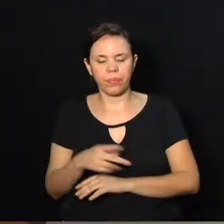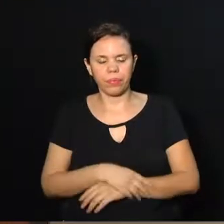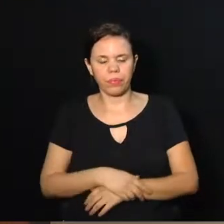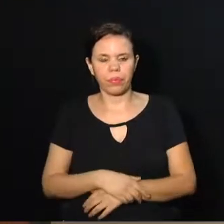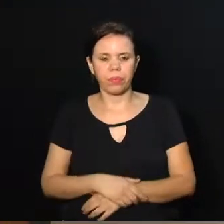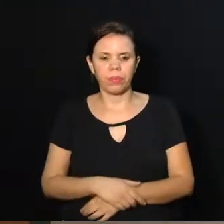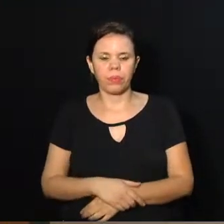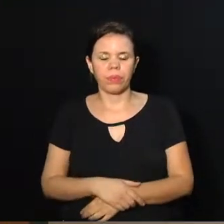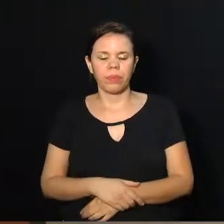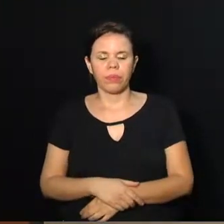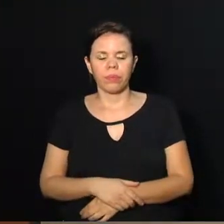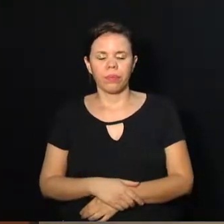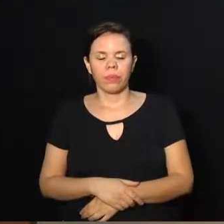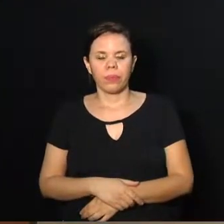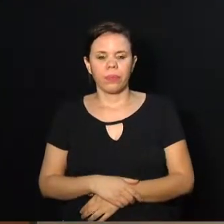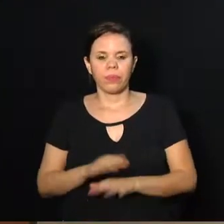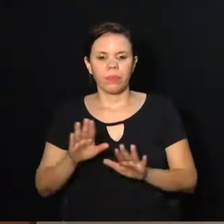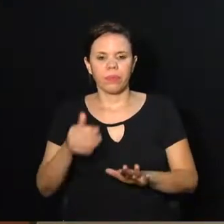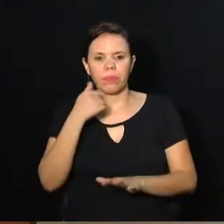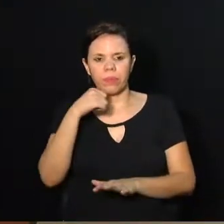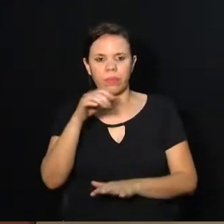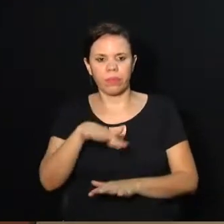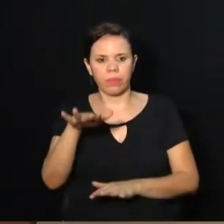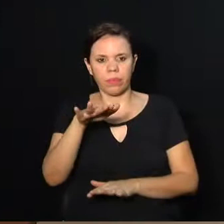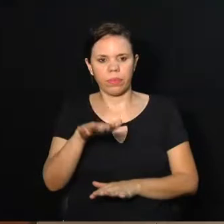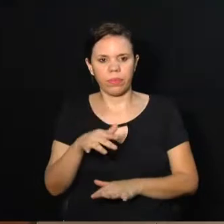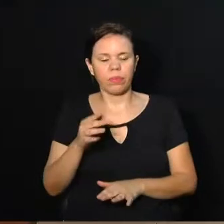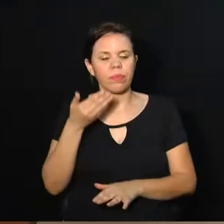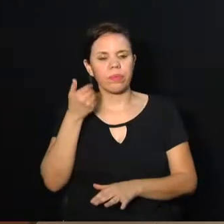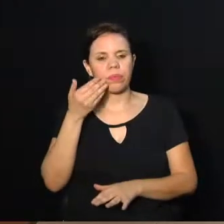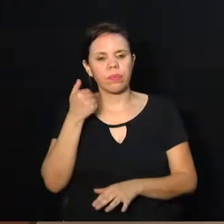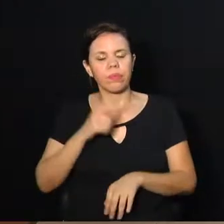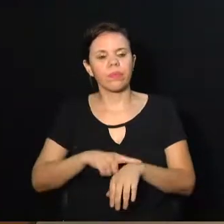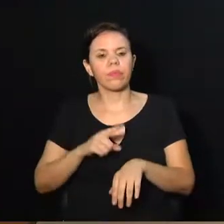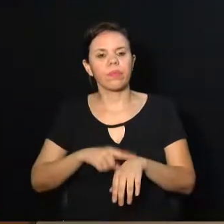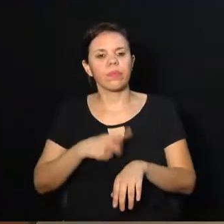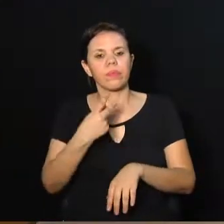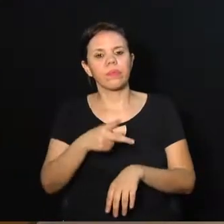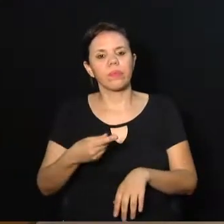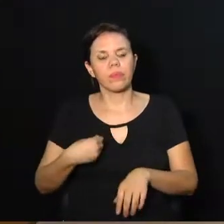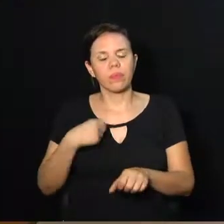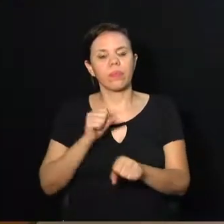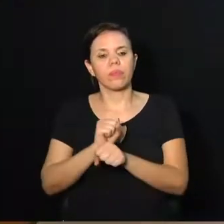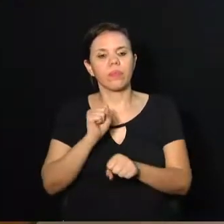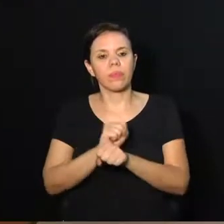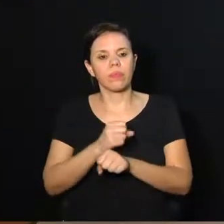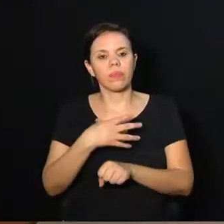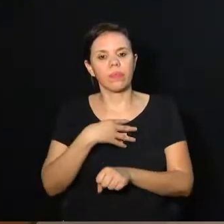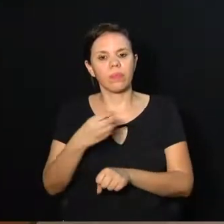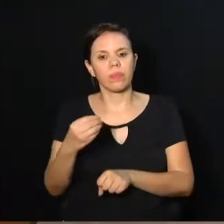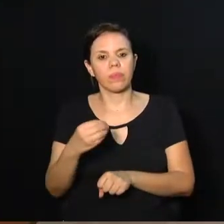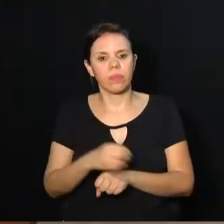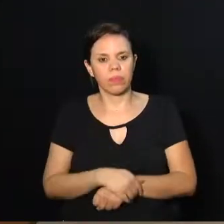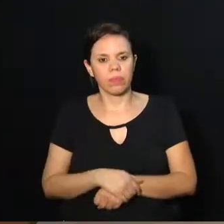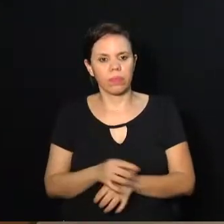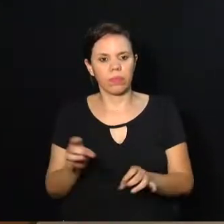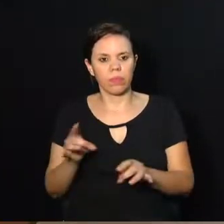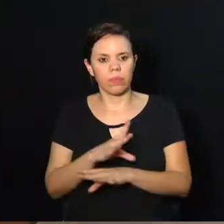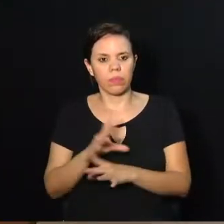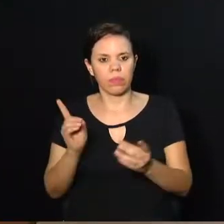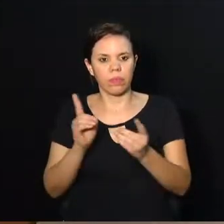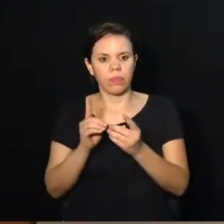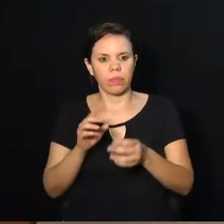dinheiro. Porém, essas mães, elas aproveitam do tempo que elas estão esperando os filhos terminarem ali o